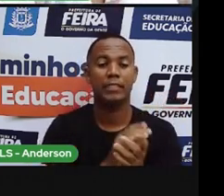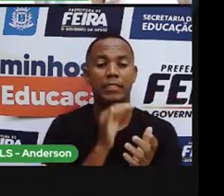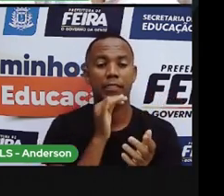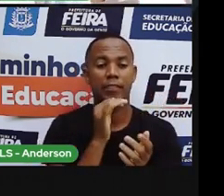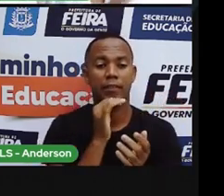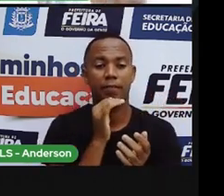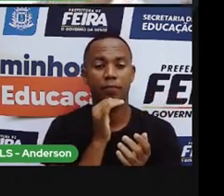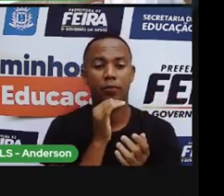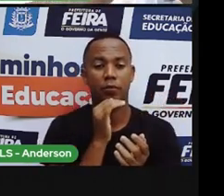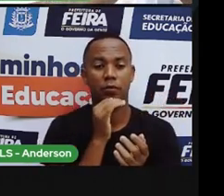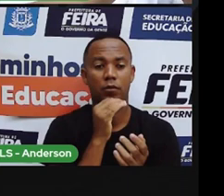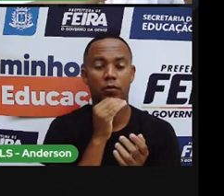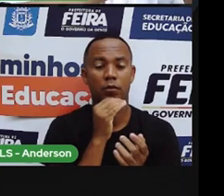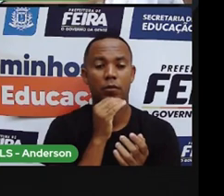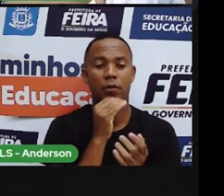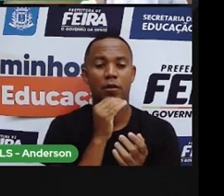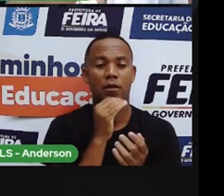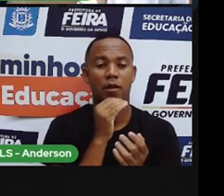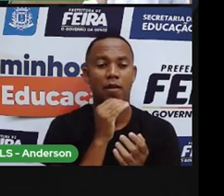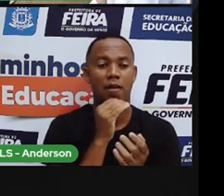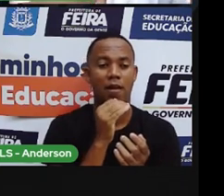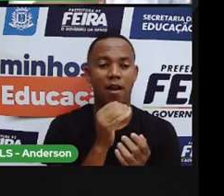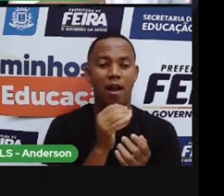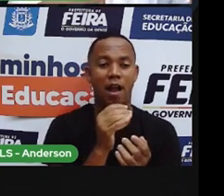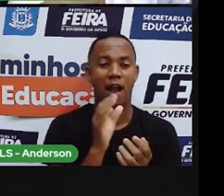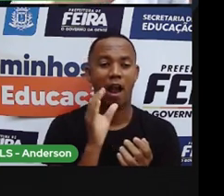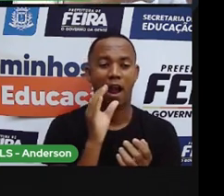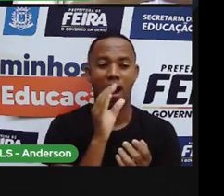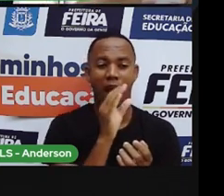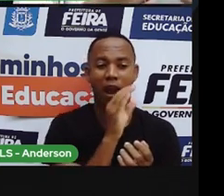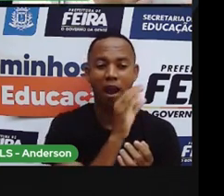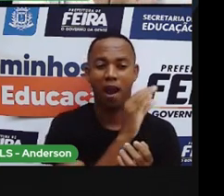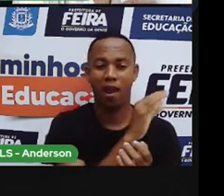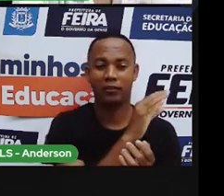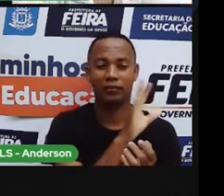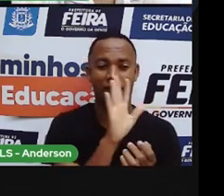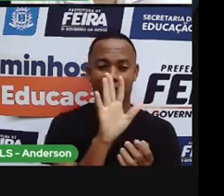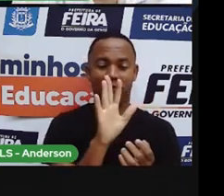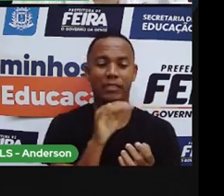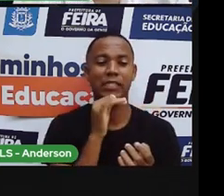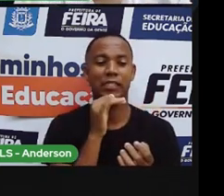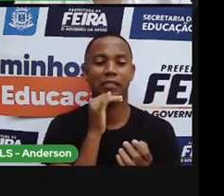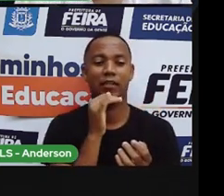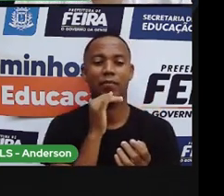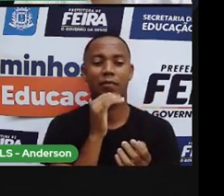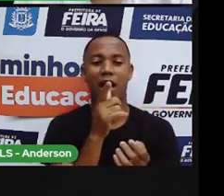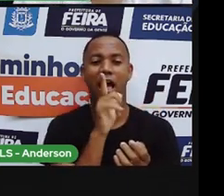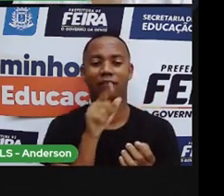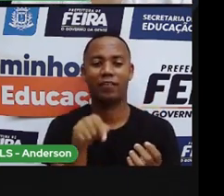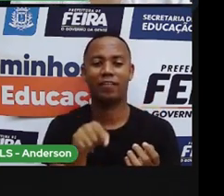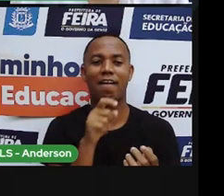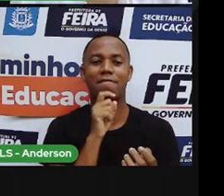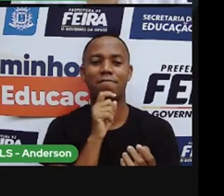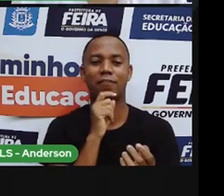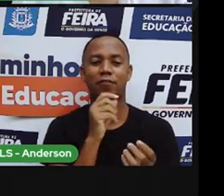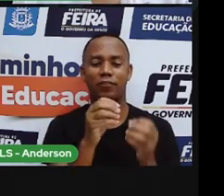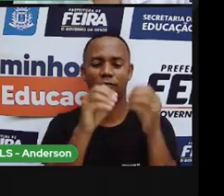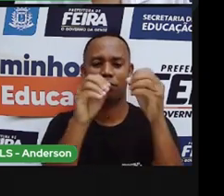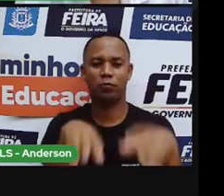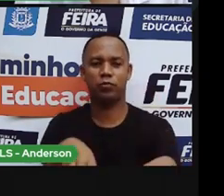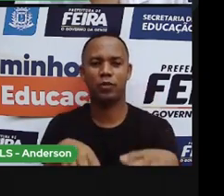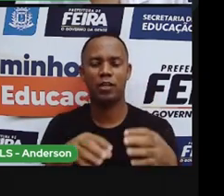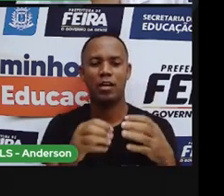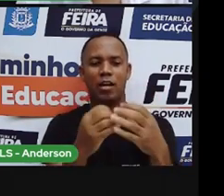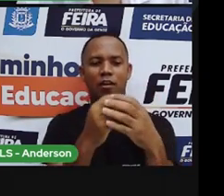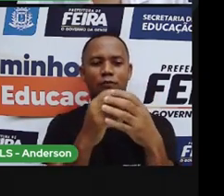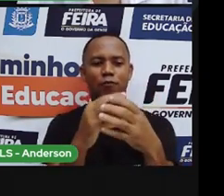que a água está fria, ela esfria de onde? De fora para dentro. A parte de dentro ainda está o quê? Quente.